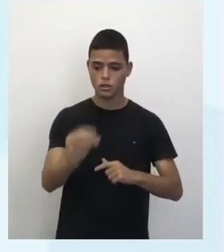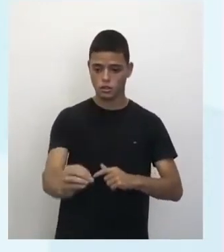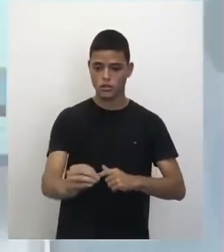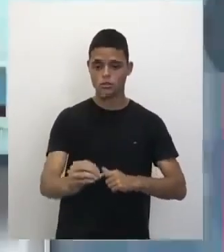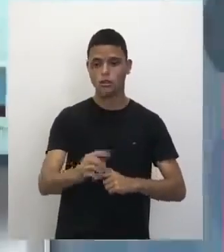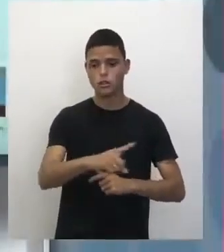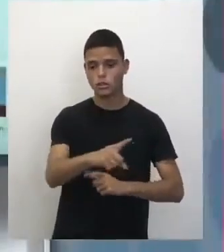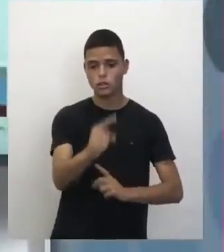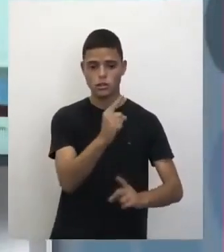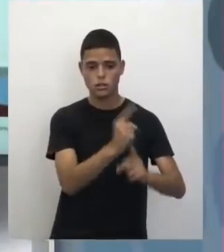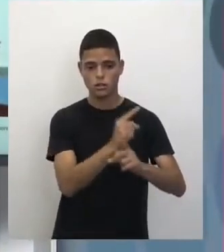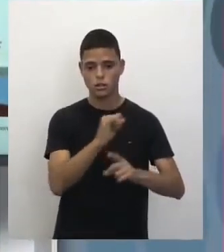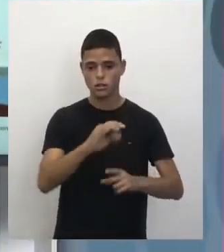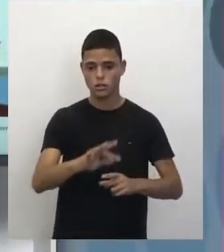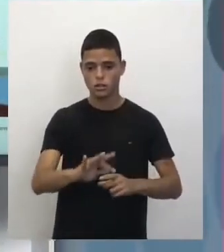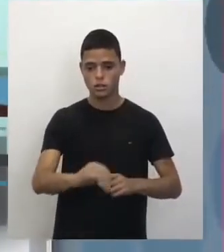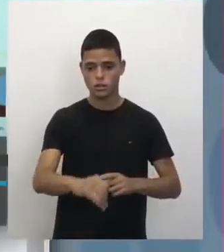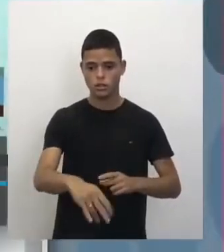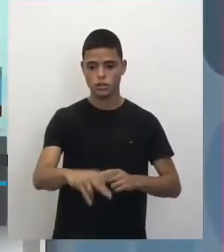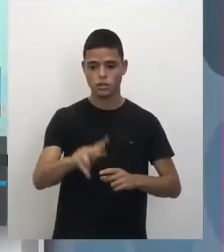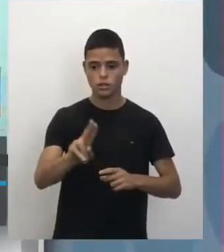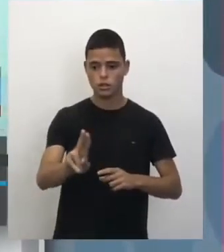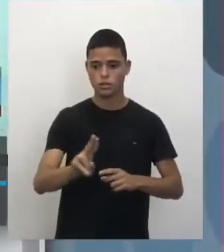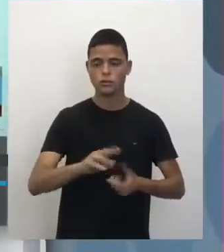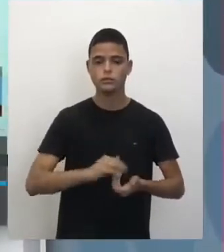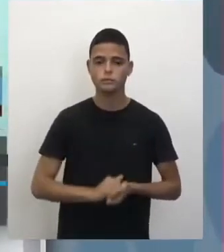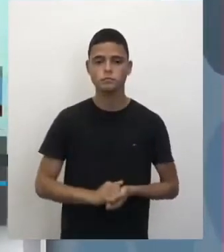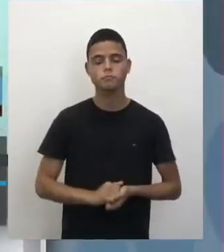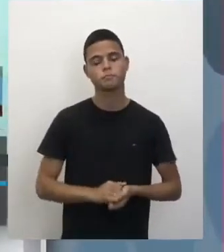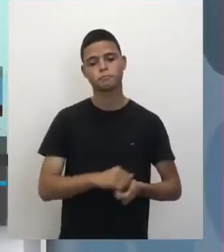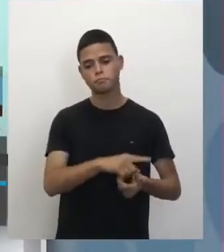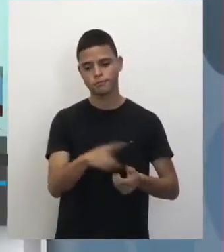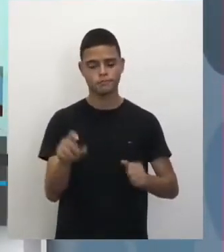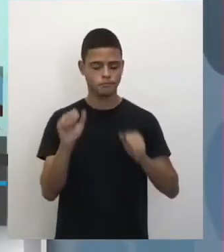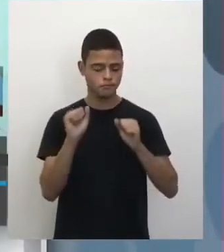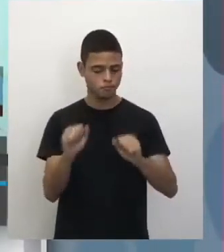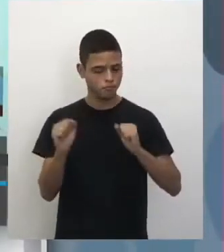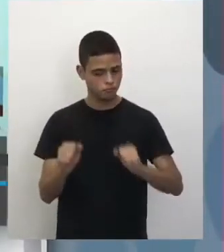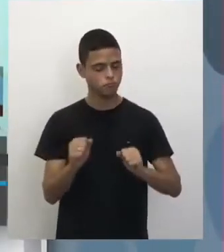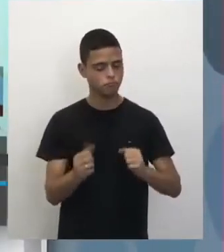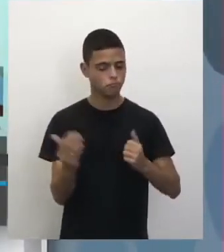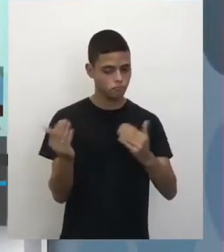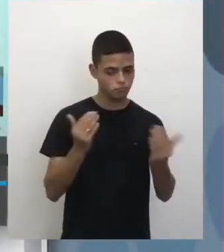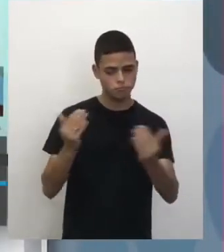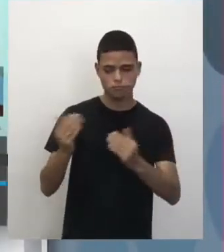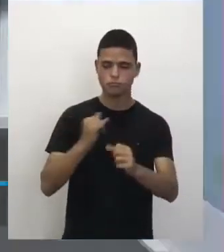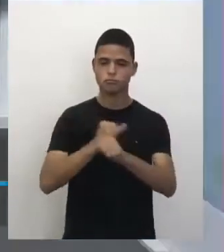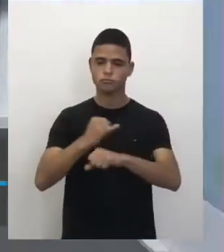de Itaipu. A minha sugestão é que você compare isso com o valor divulgado na internet e com isso que a gente